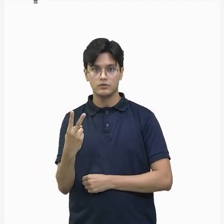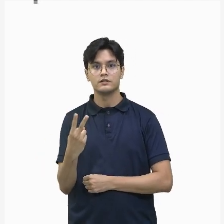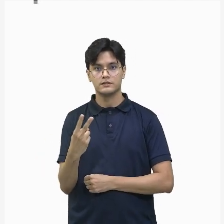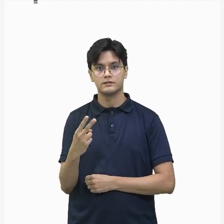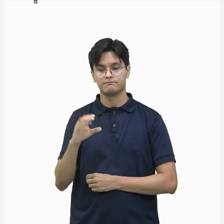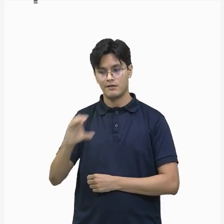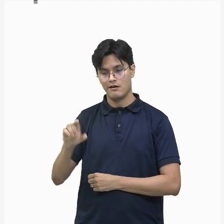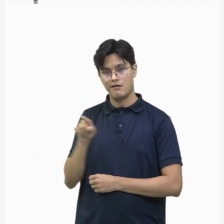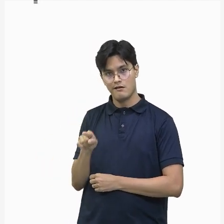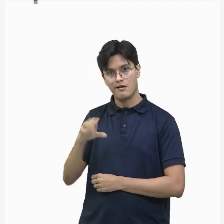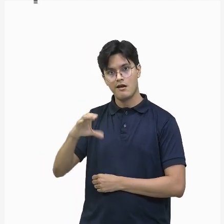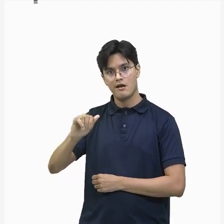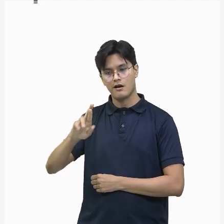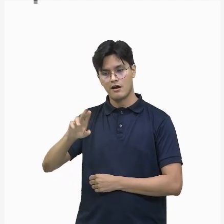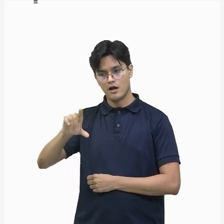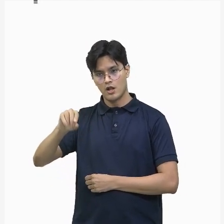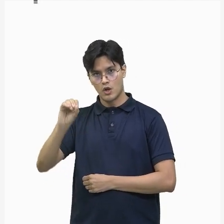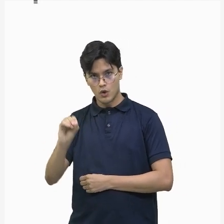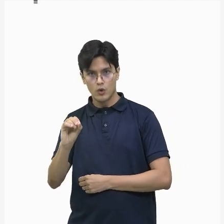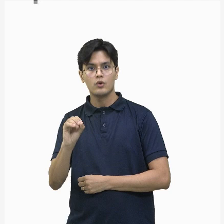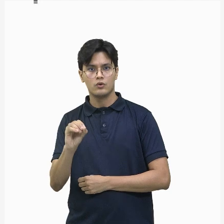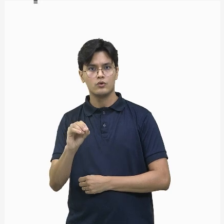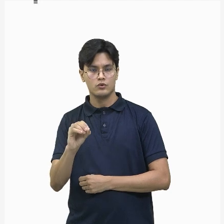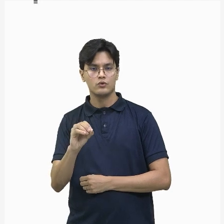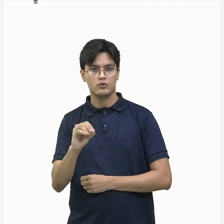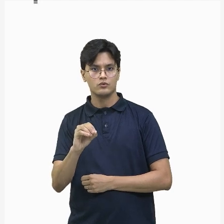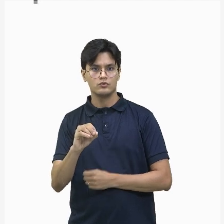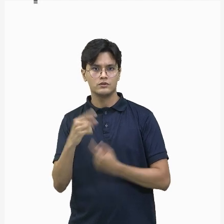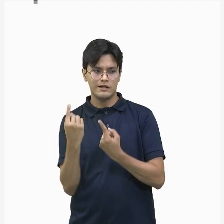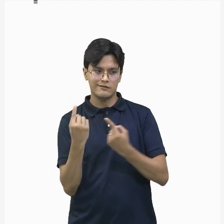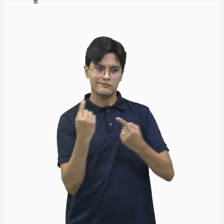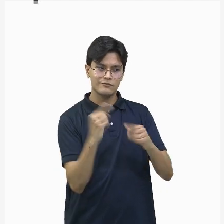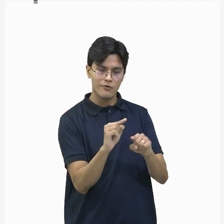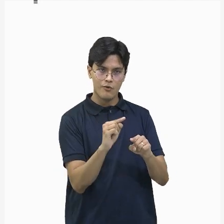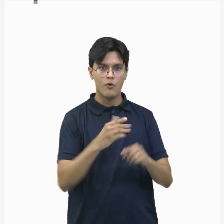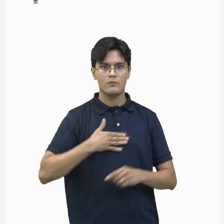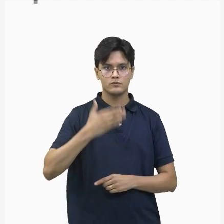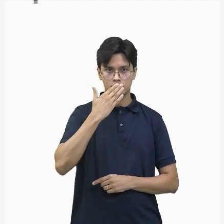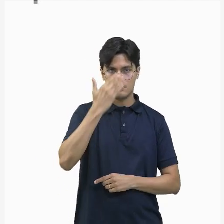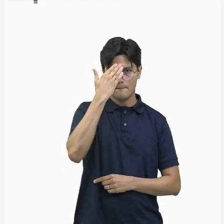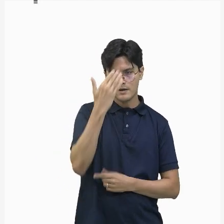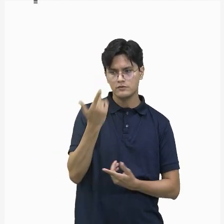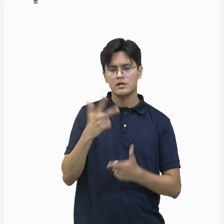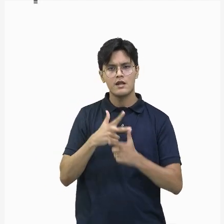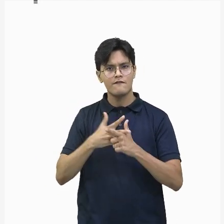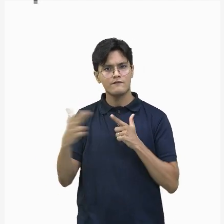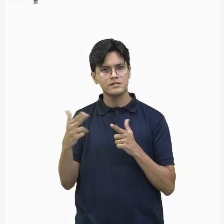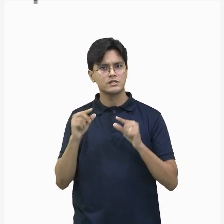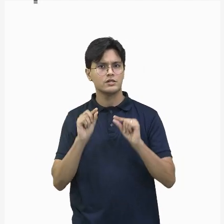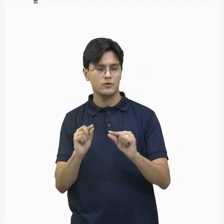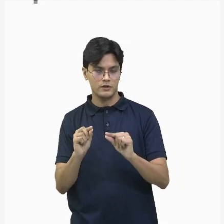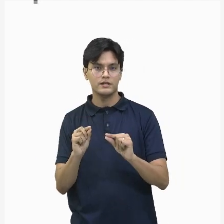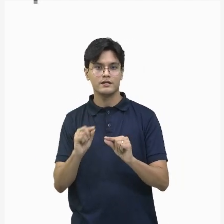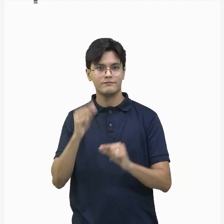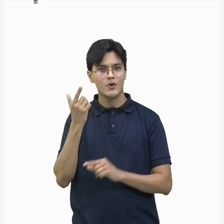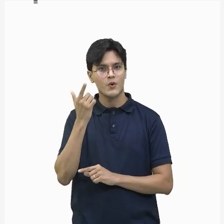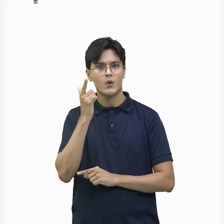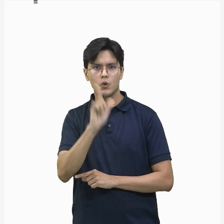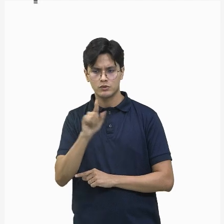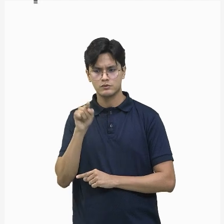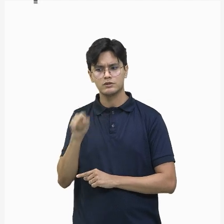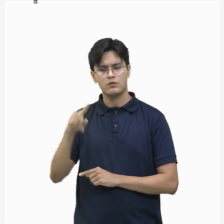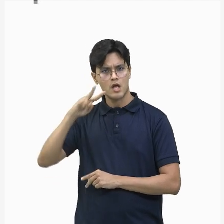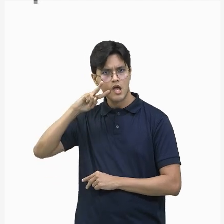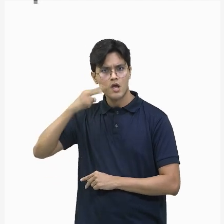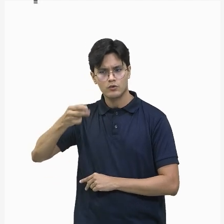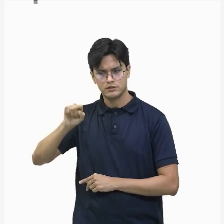Martel derrotou os muçulmanos na Batalha de Poitiers, ganhando assim o prestígio como um verdadeiro salvador